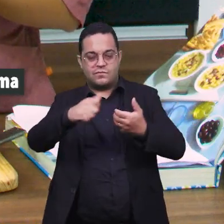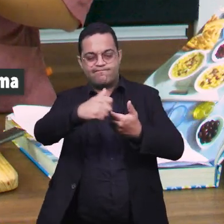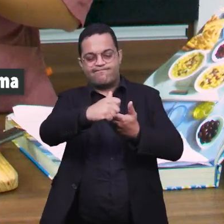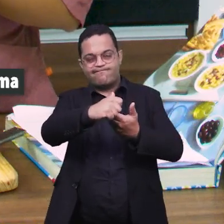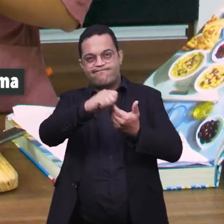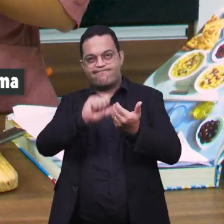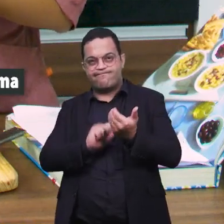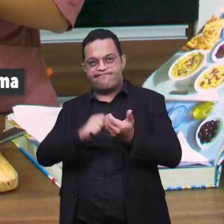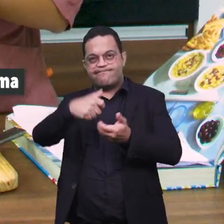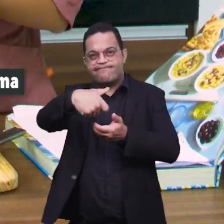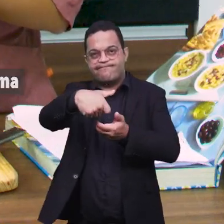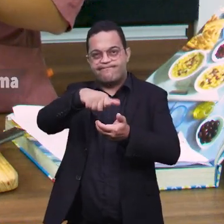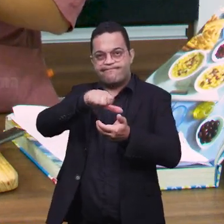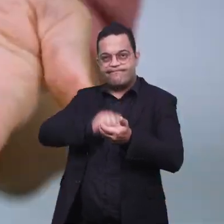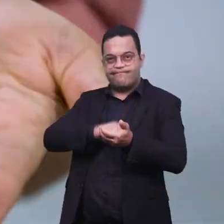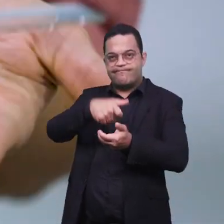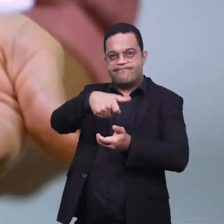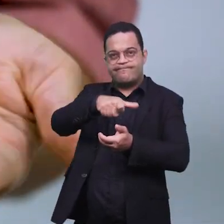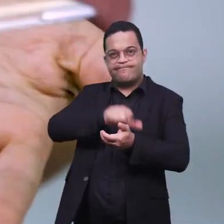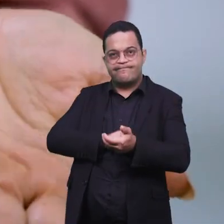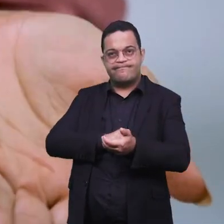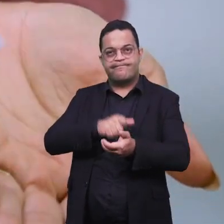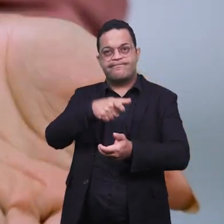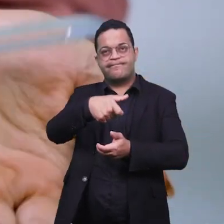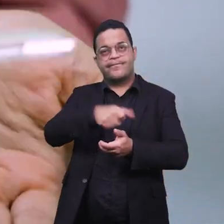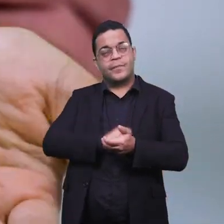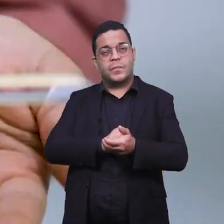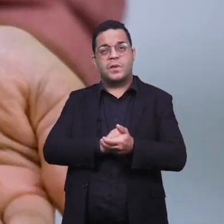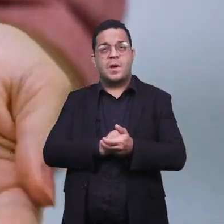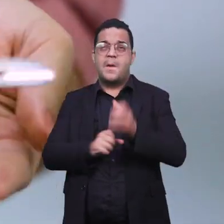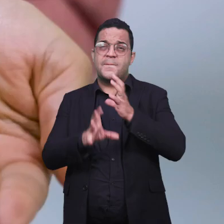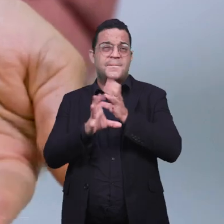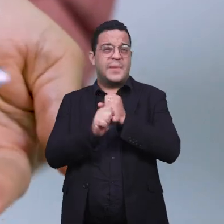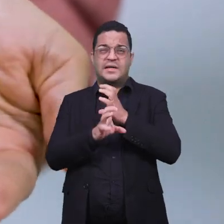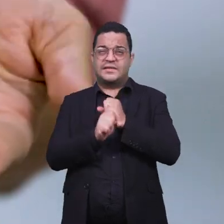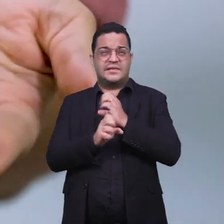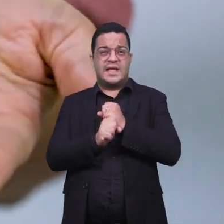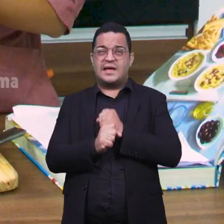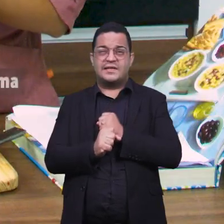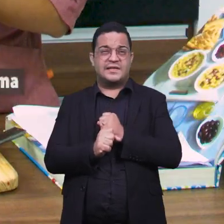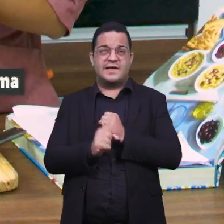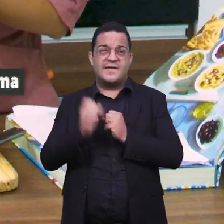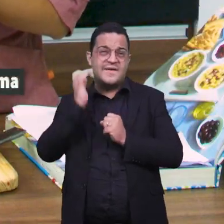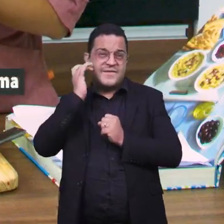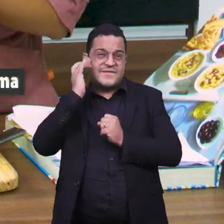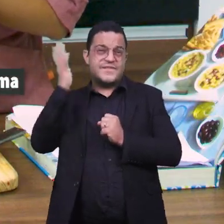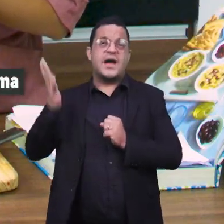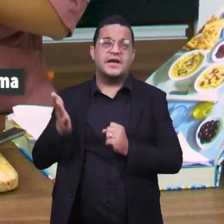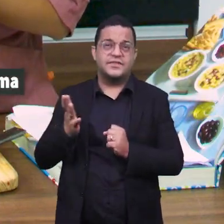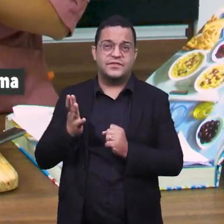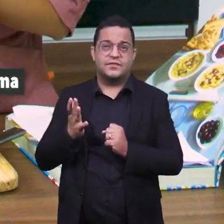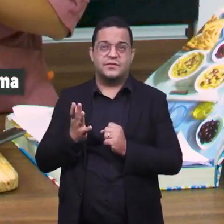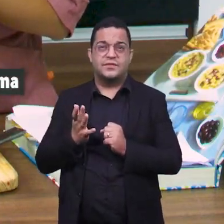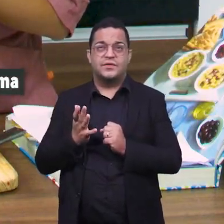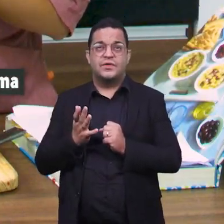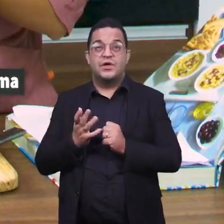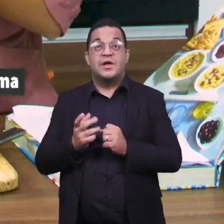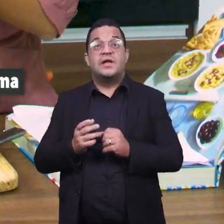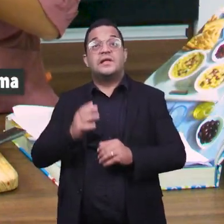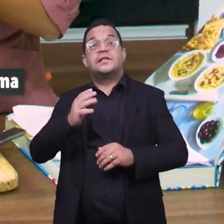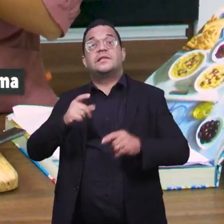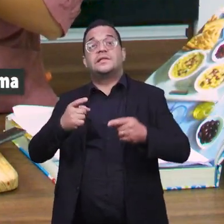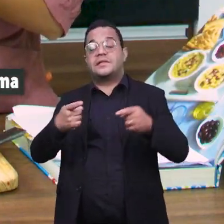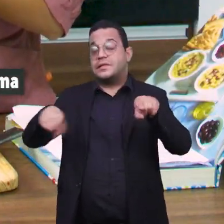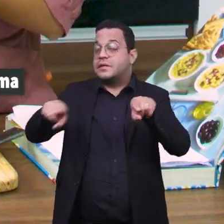lâminas aqui, que você segura a batatinha e faz só assim, ó, que ninguém gosta. É maravilhoso. Sem contar que preserva mais o